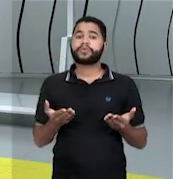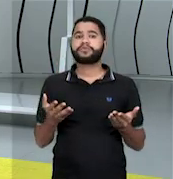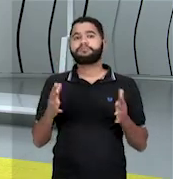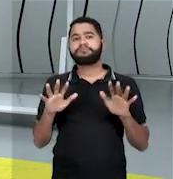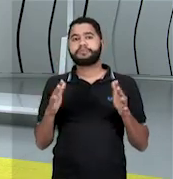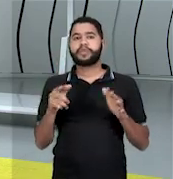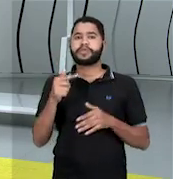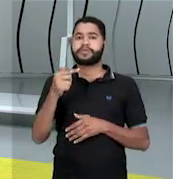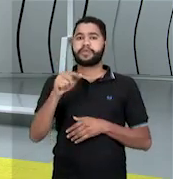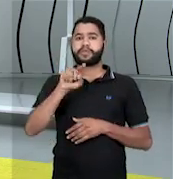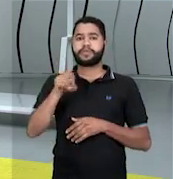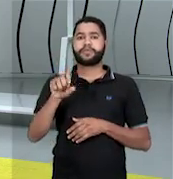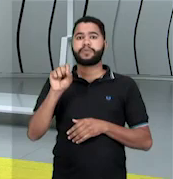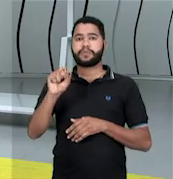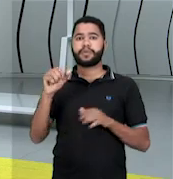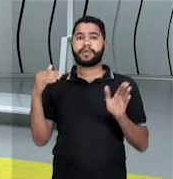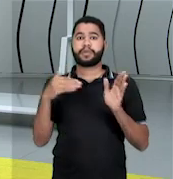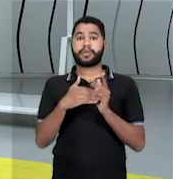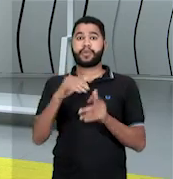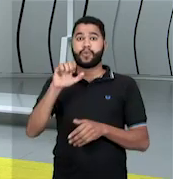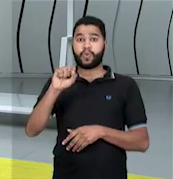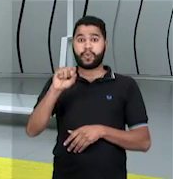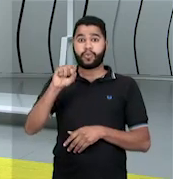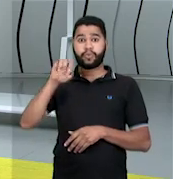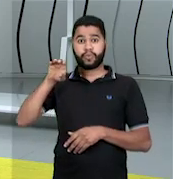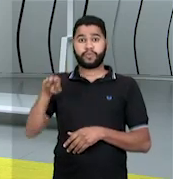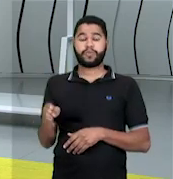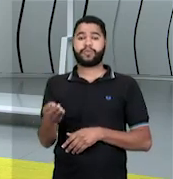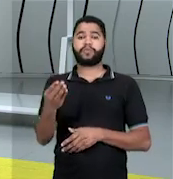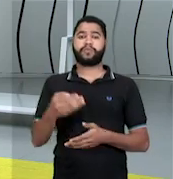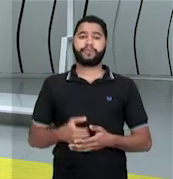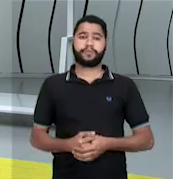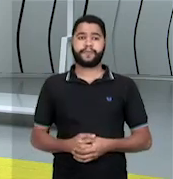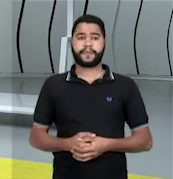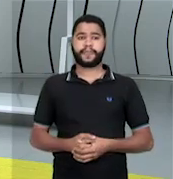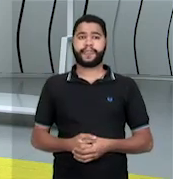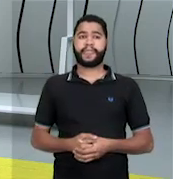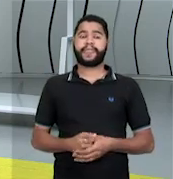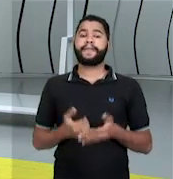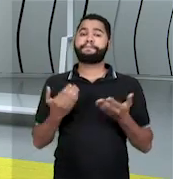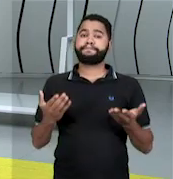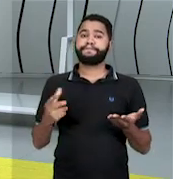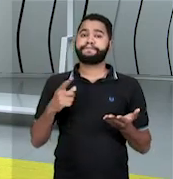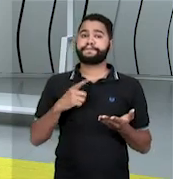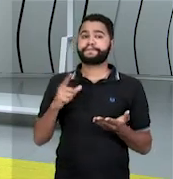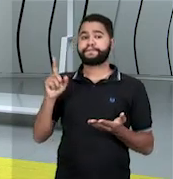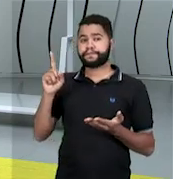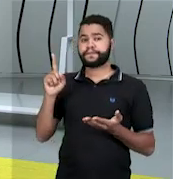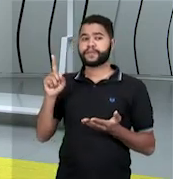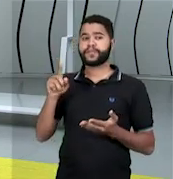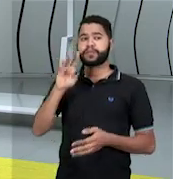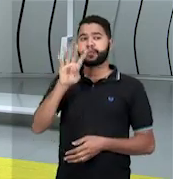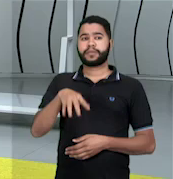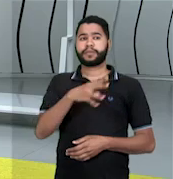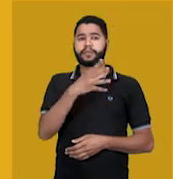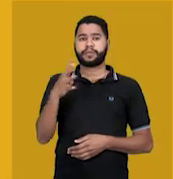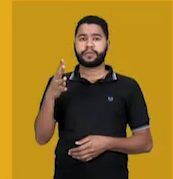torno aí de 7,8 a 8 bilhões de habitantes aí, tá? Bom, aqui nós temos, né, uma tabela